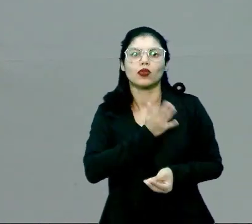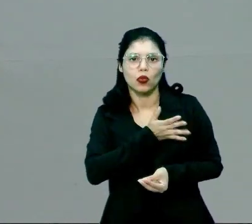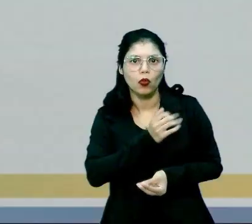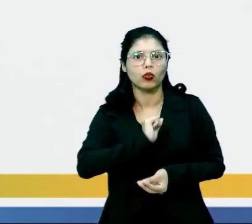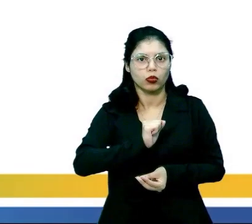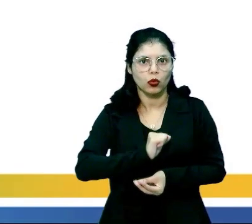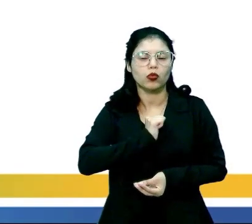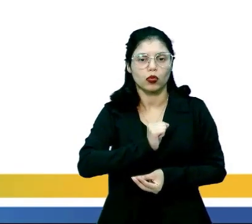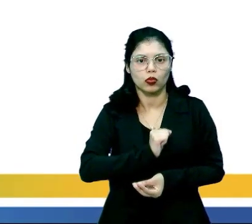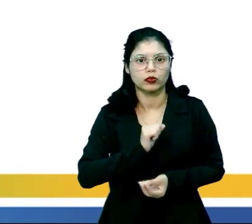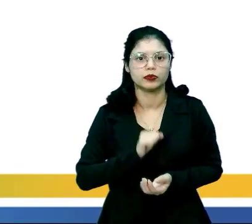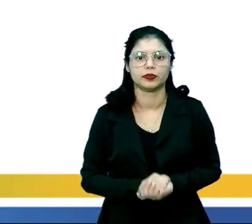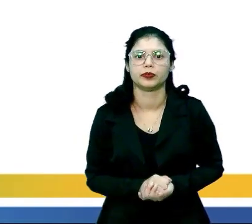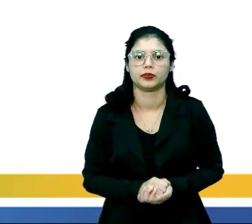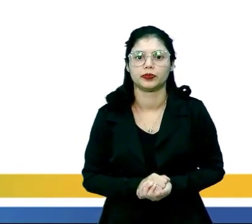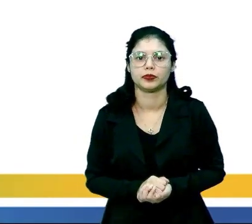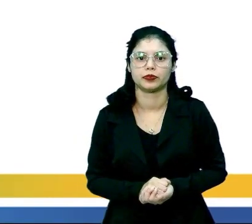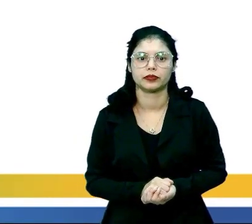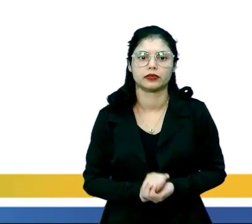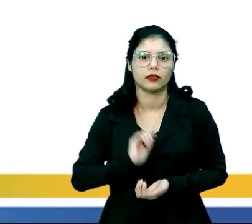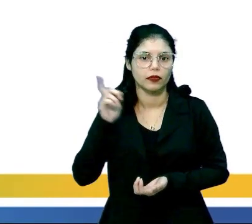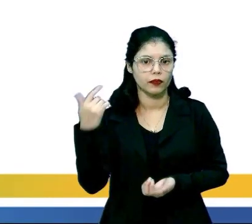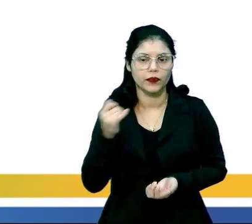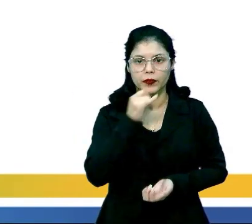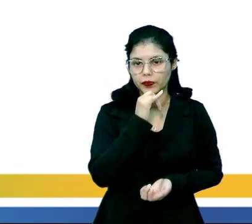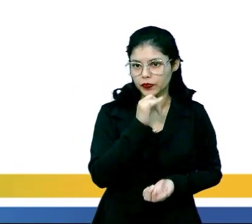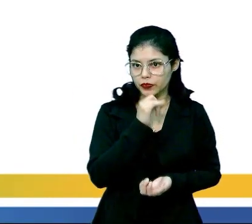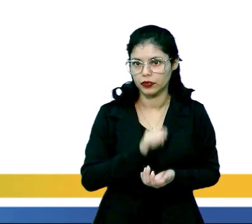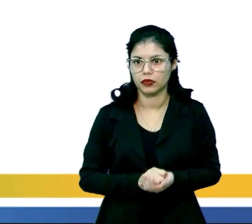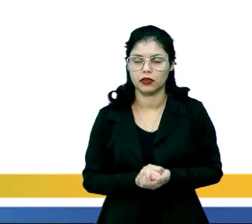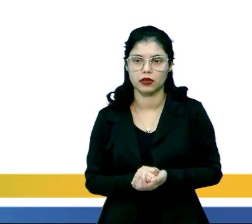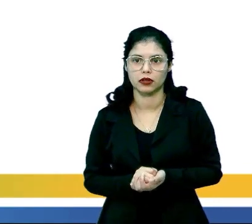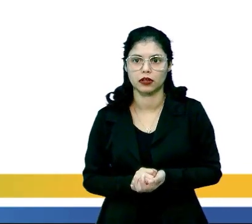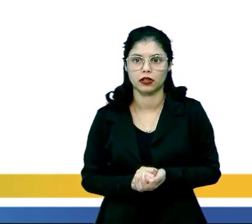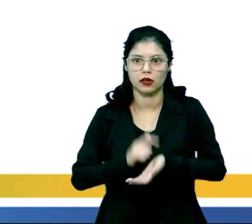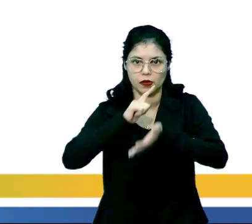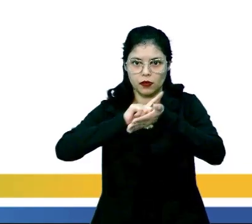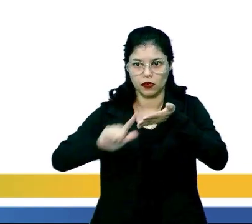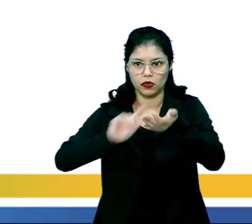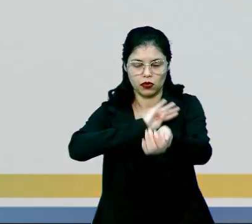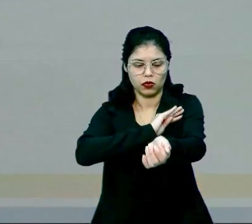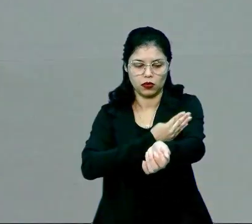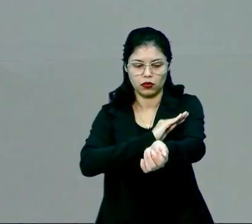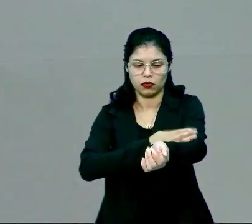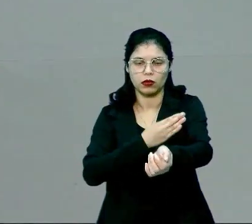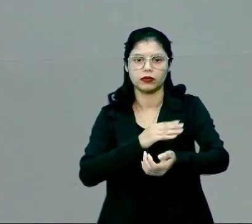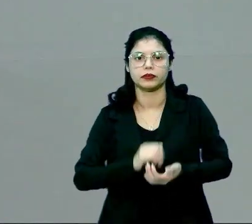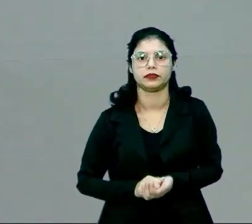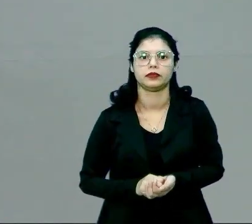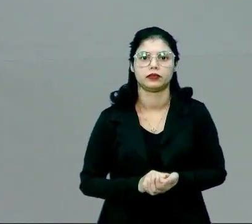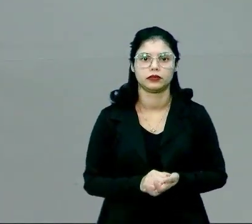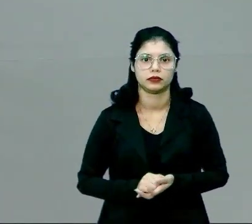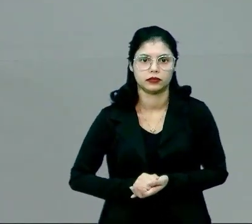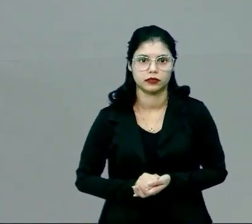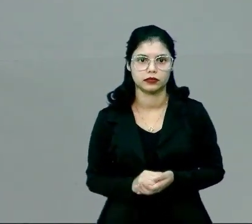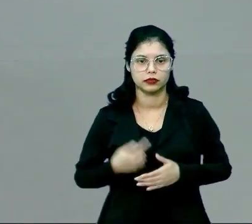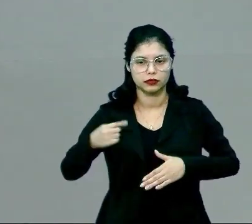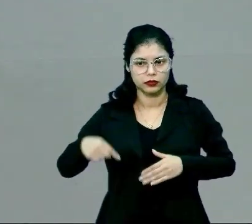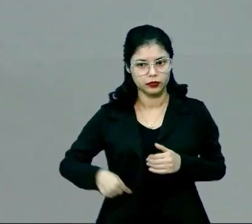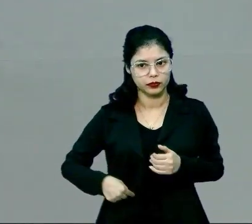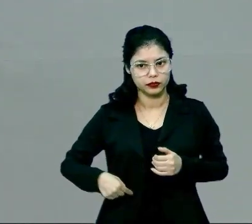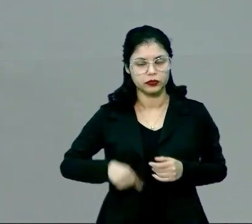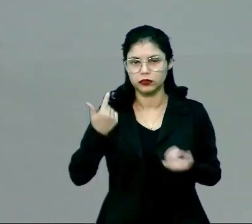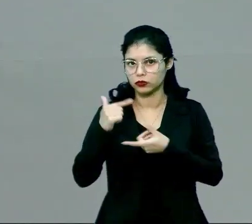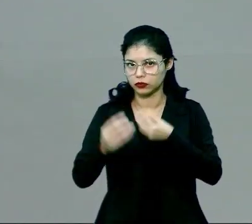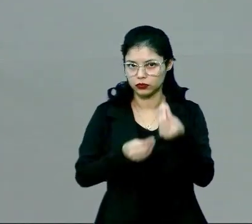né, periférico fazendo isso aí. Outro exemplo, o músculo liso, que está aí na imagem. O nosso intestino, a